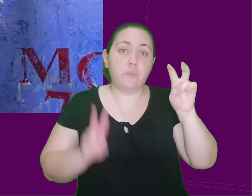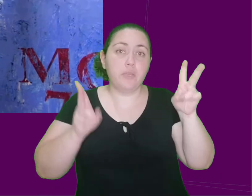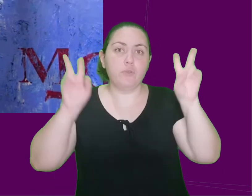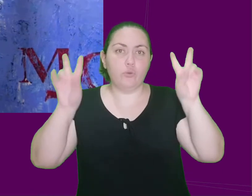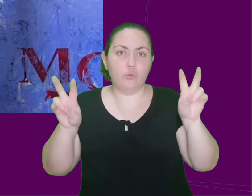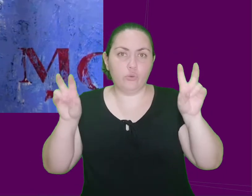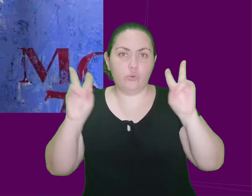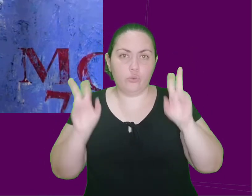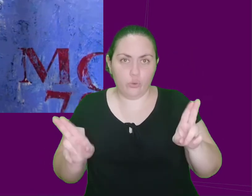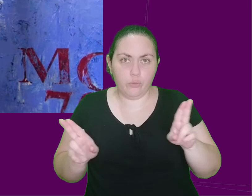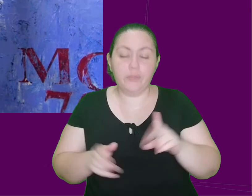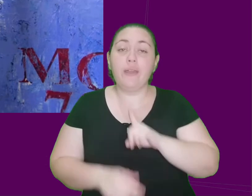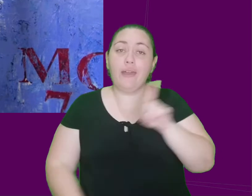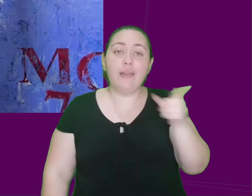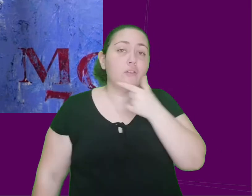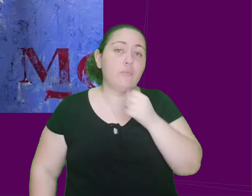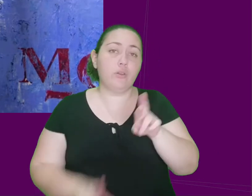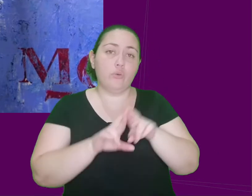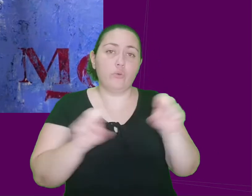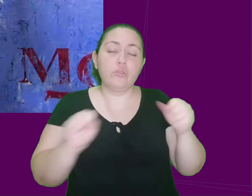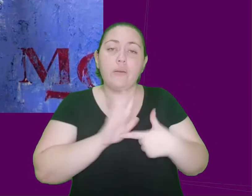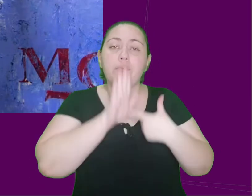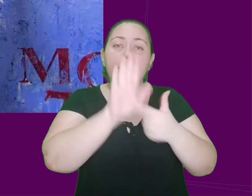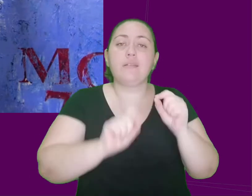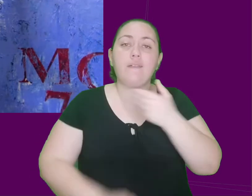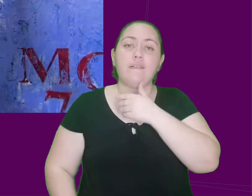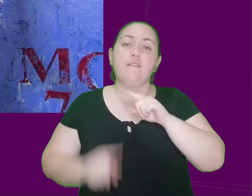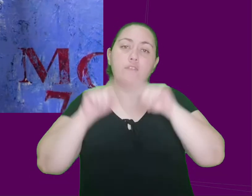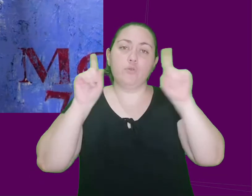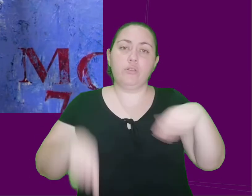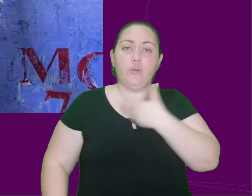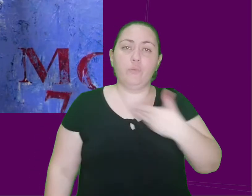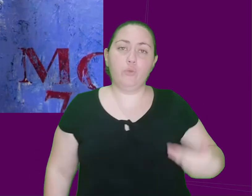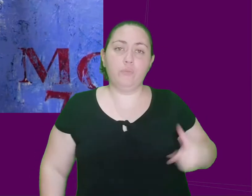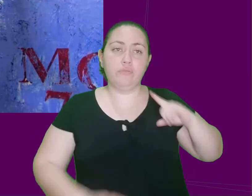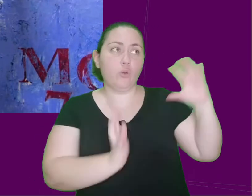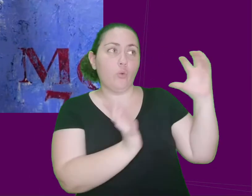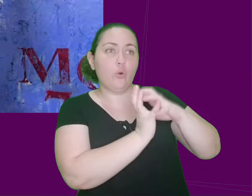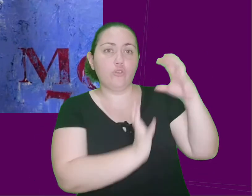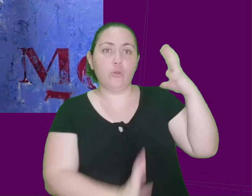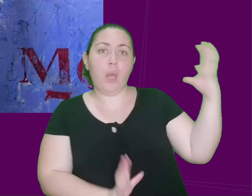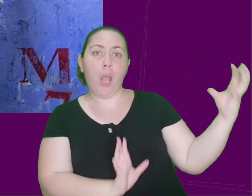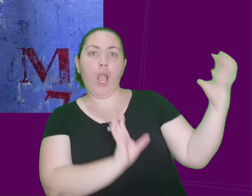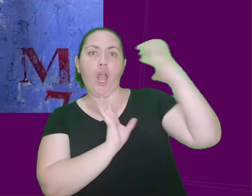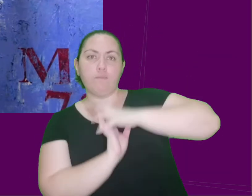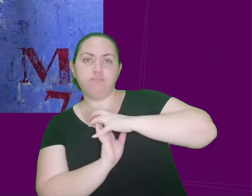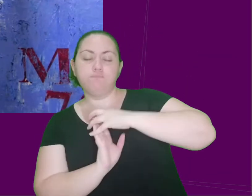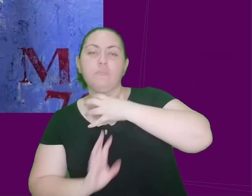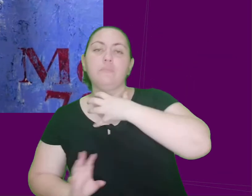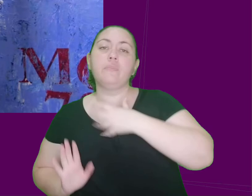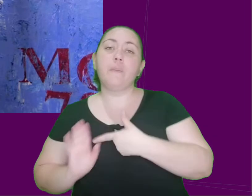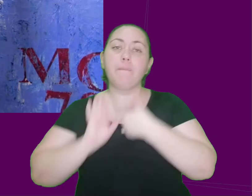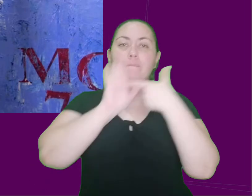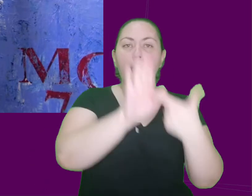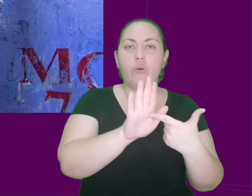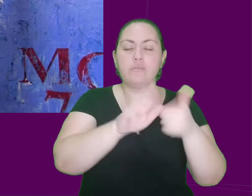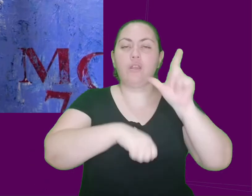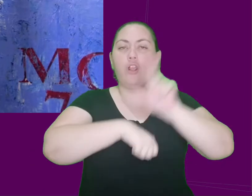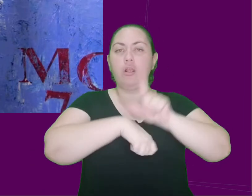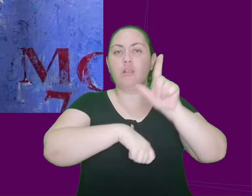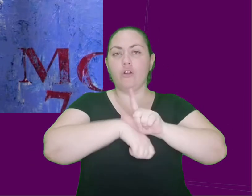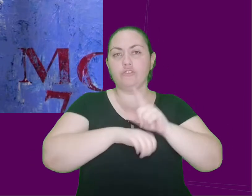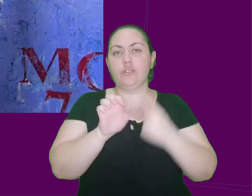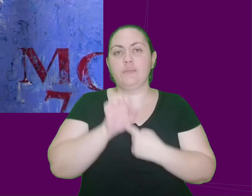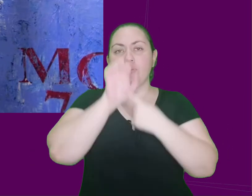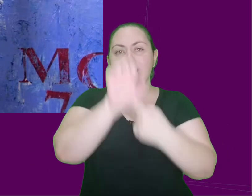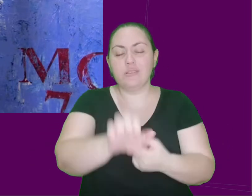do autor russo apresenta um funcionário público que é engolido por um crocodilo, exposto em uma galeria de lojas por um